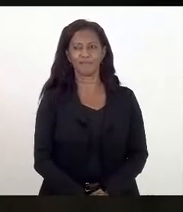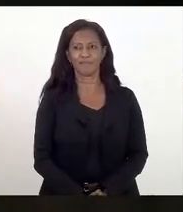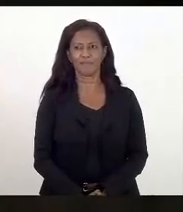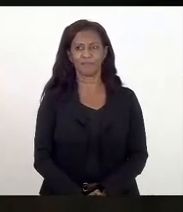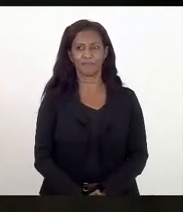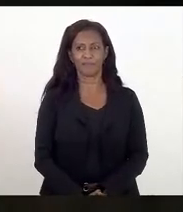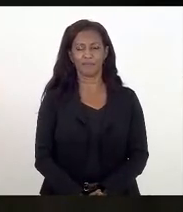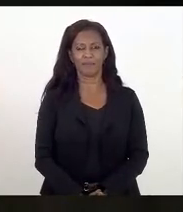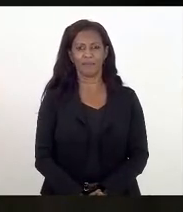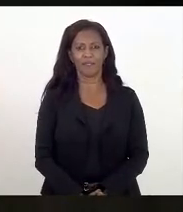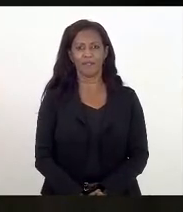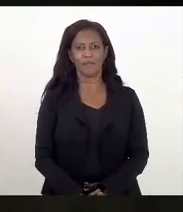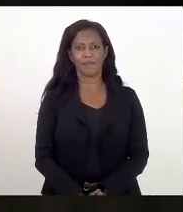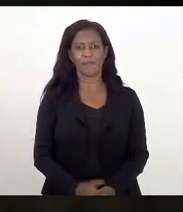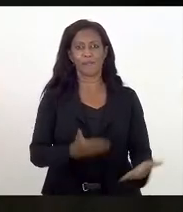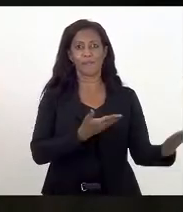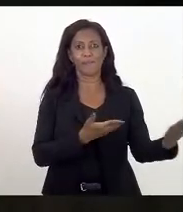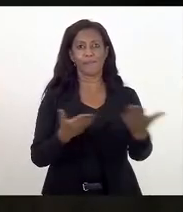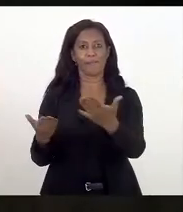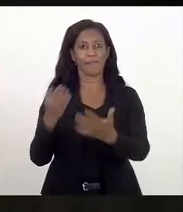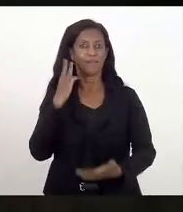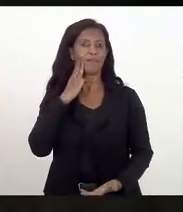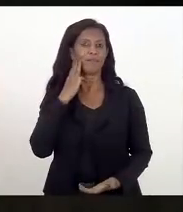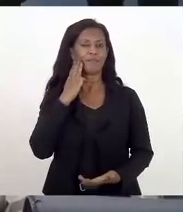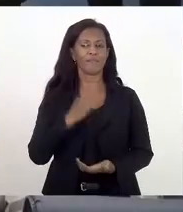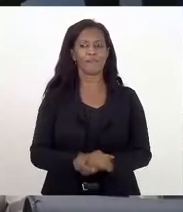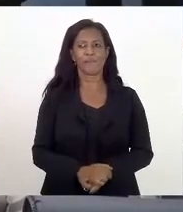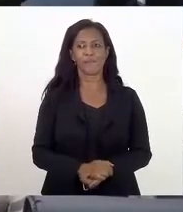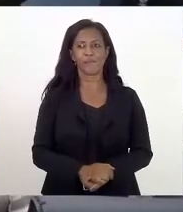Próximo orador para declarar a voto, deputado Valdeque Carneiro.